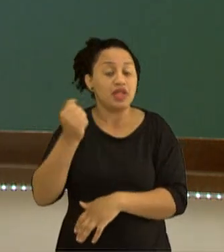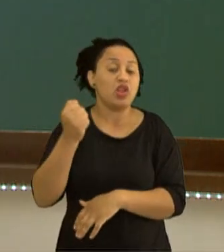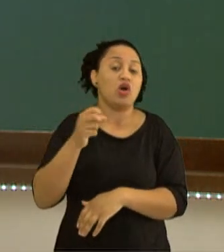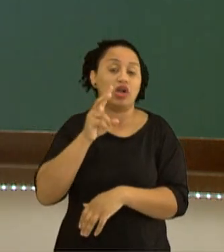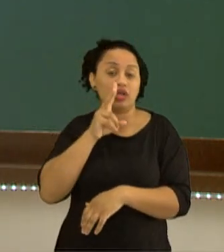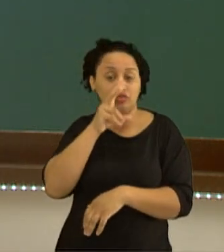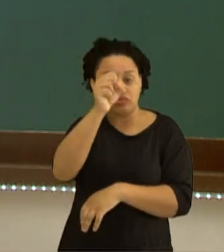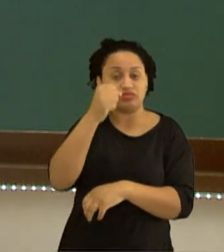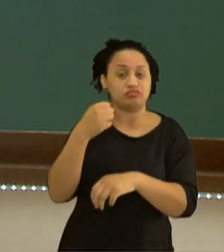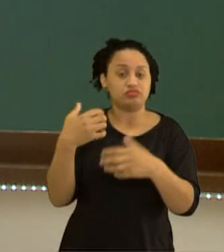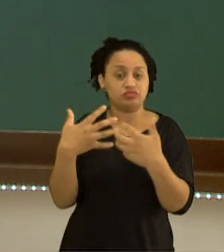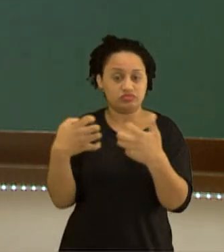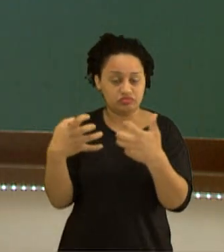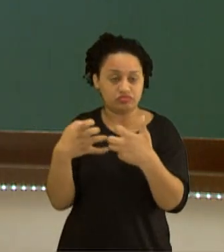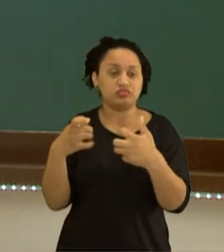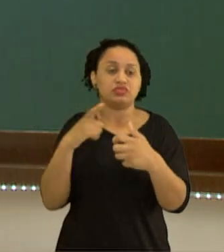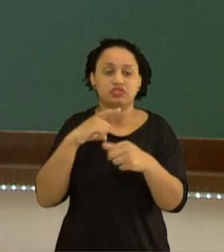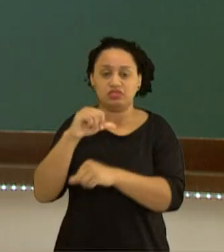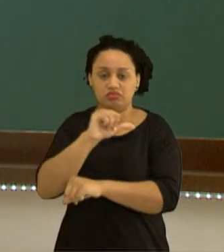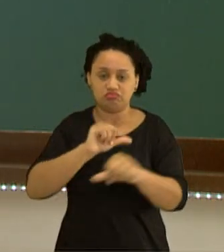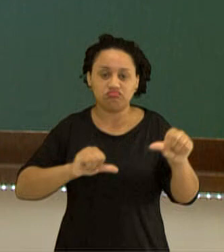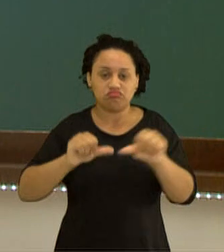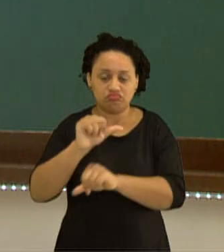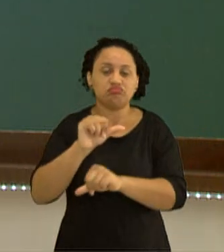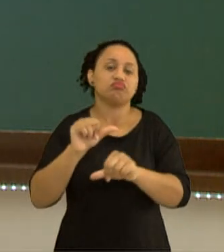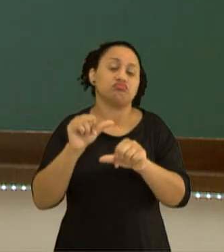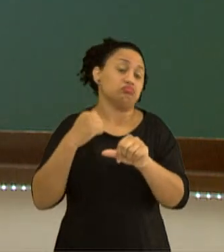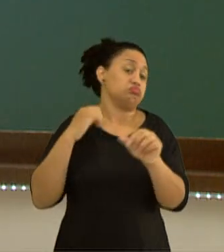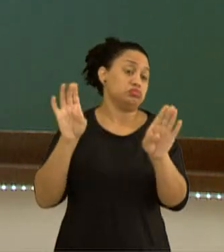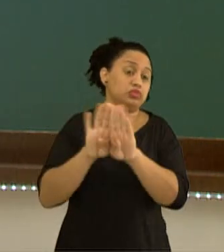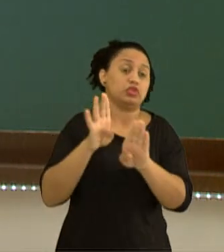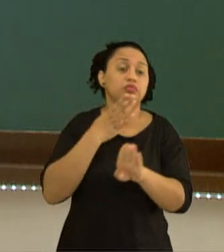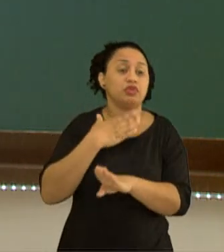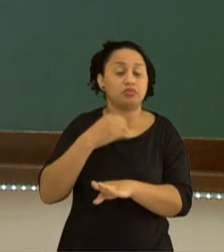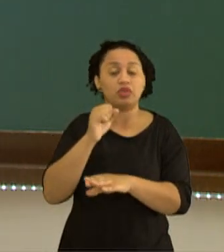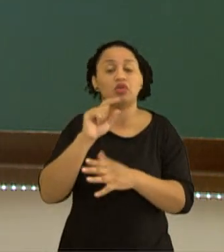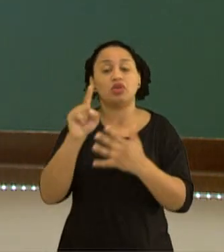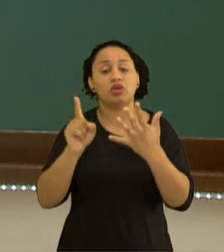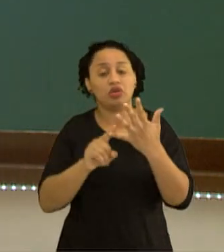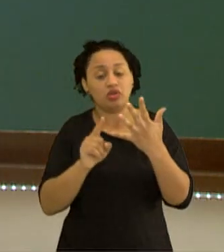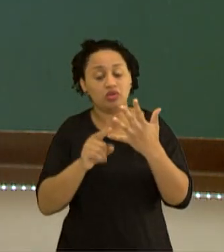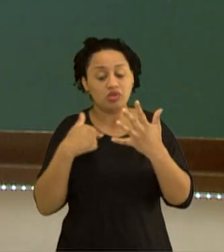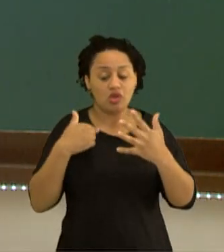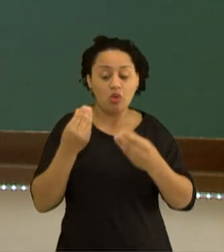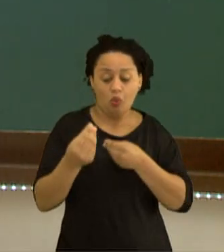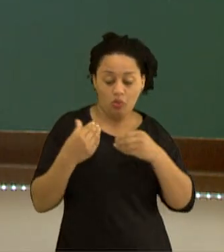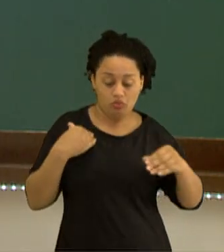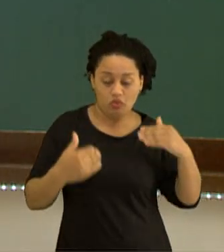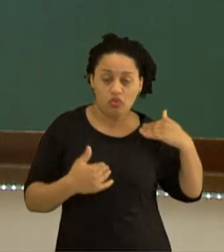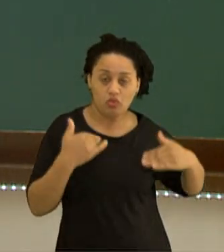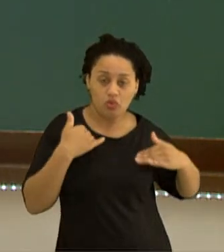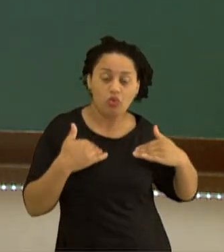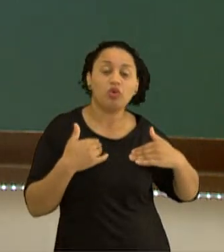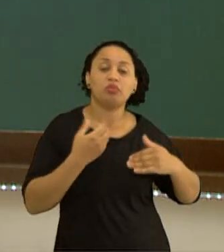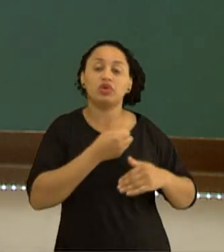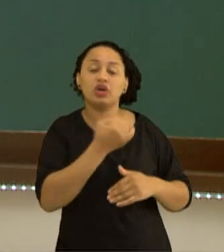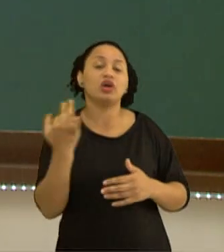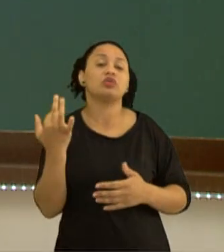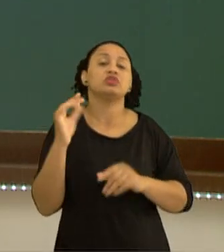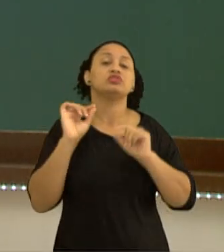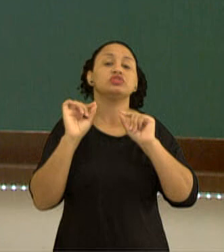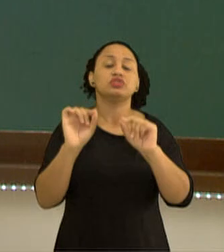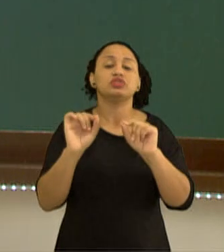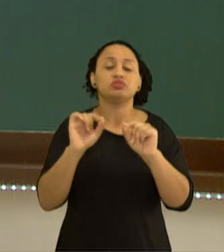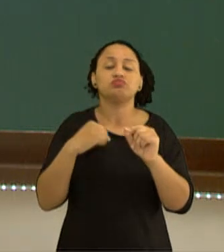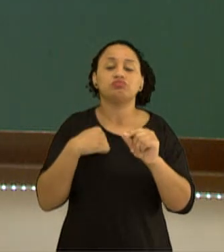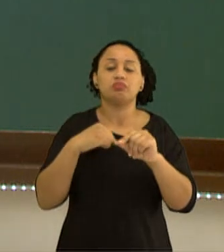tá? Uma mudança, né? E podemos dizer sim, uma melhora na composição corporal, né? A quantidade